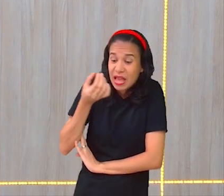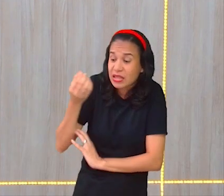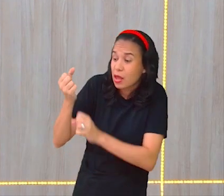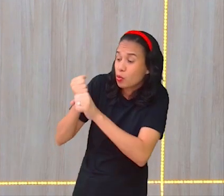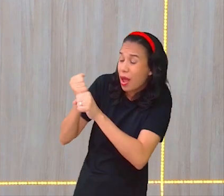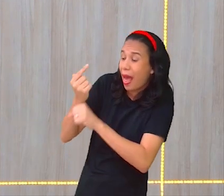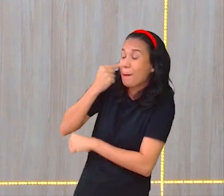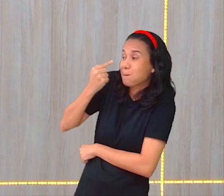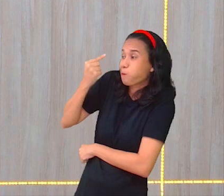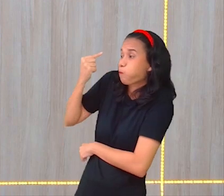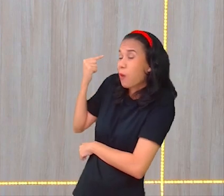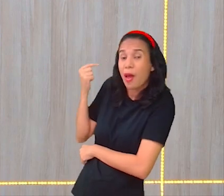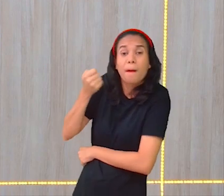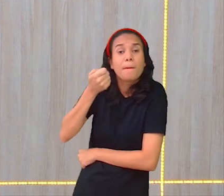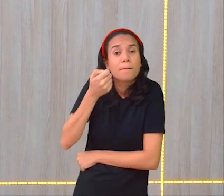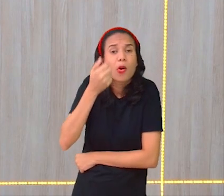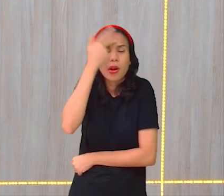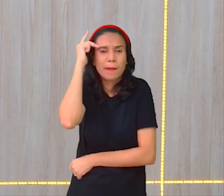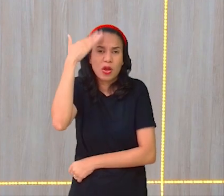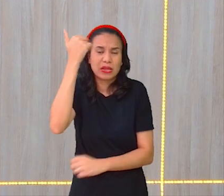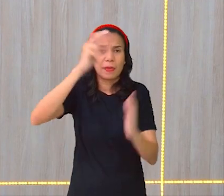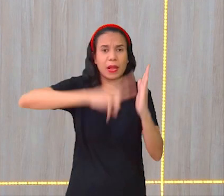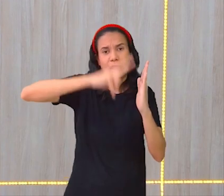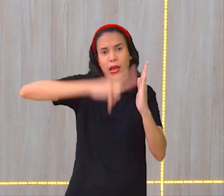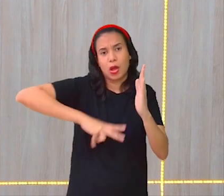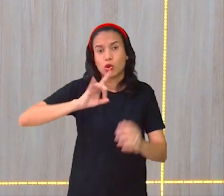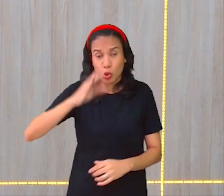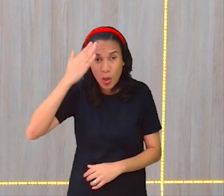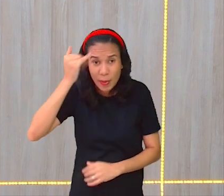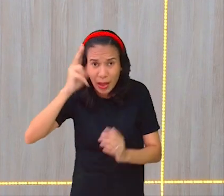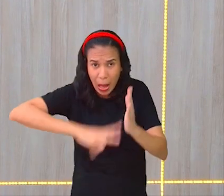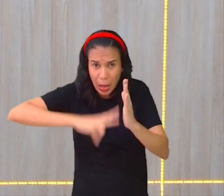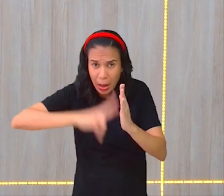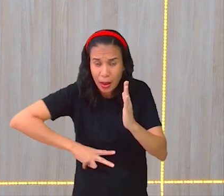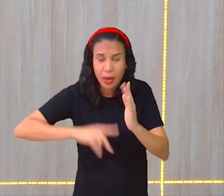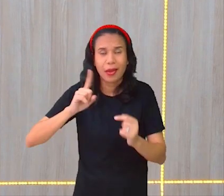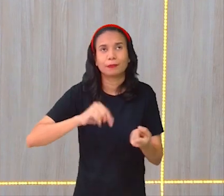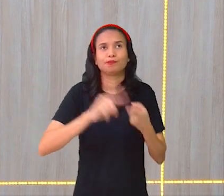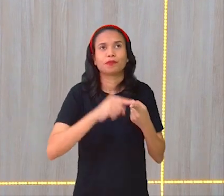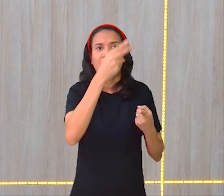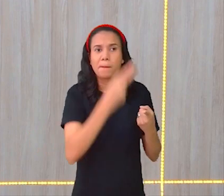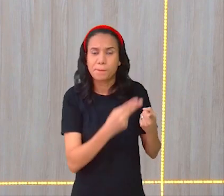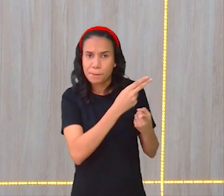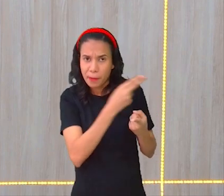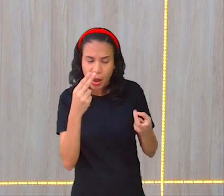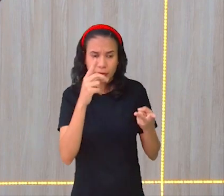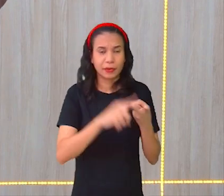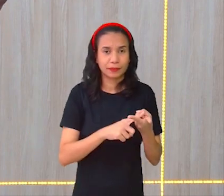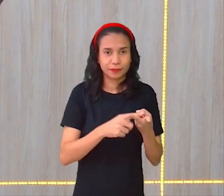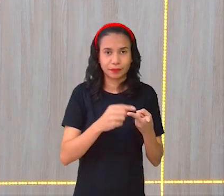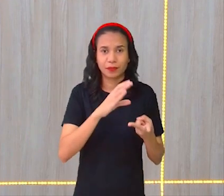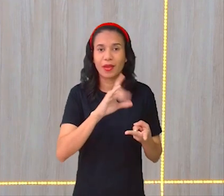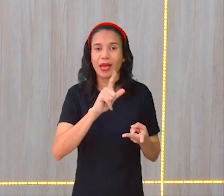atrás. Então, pouca gente sabia ler. Basicamente, só quem sabia ler eram os padres, né? O clero,